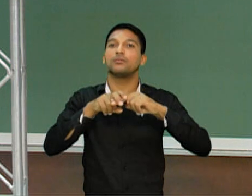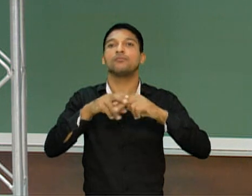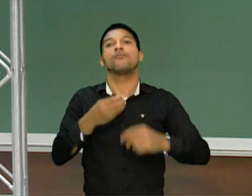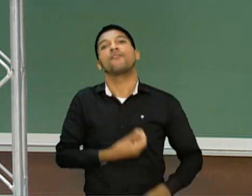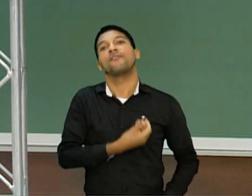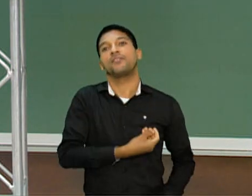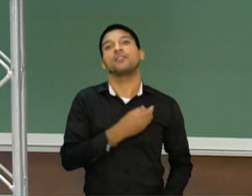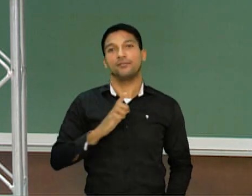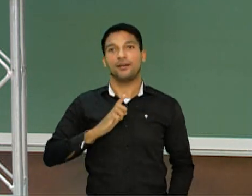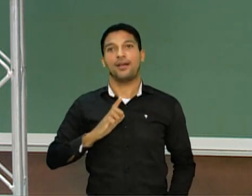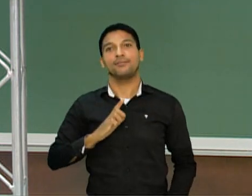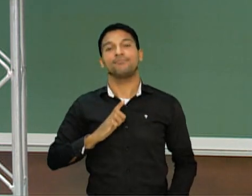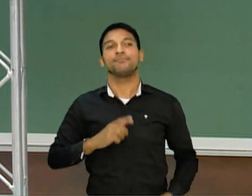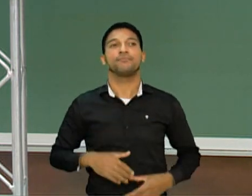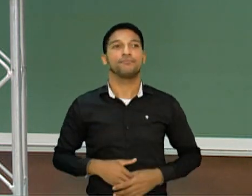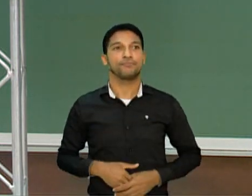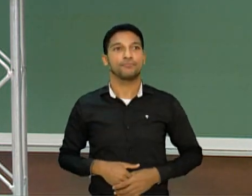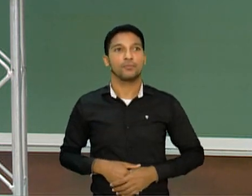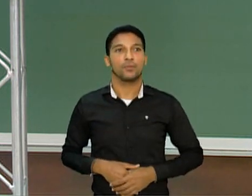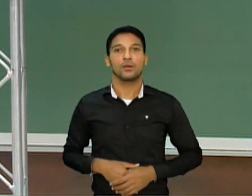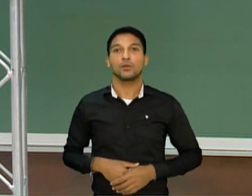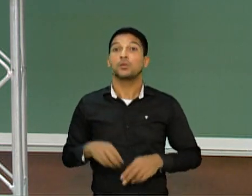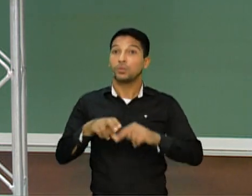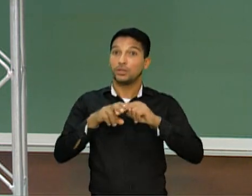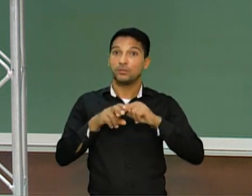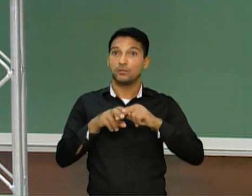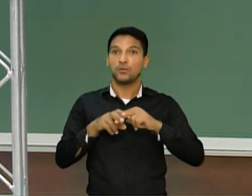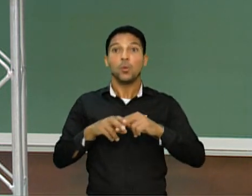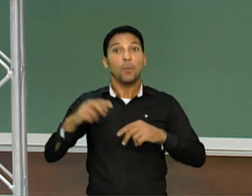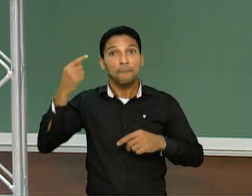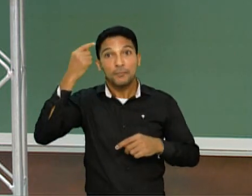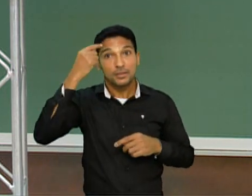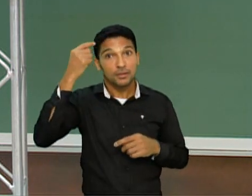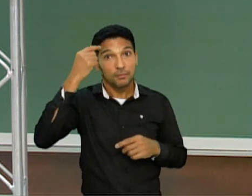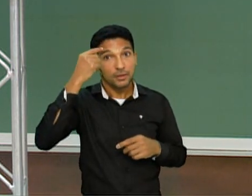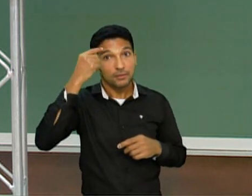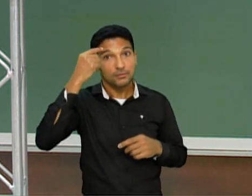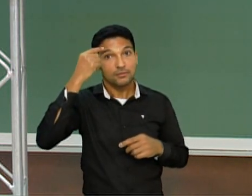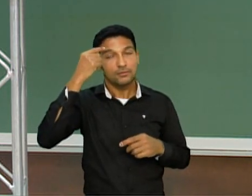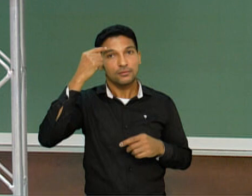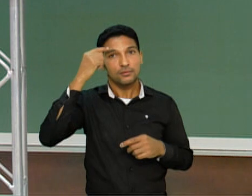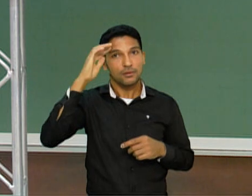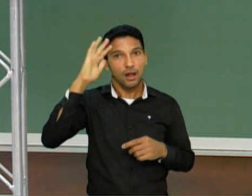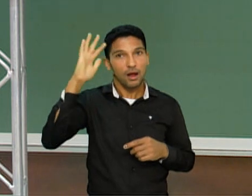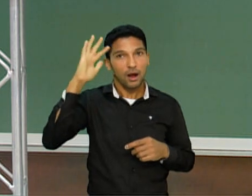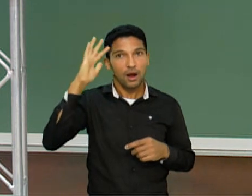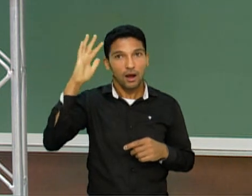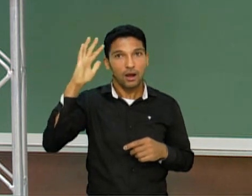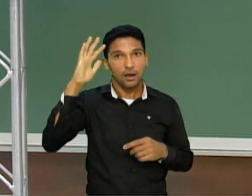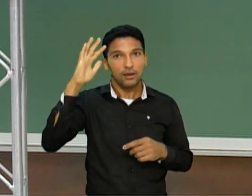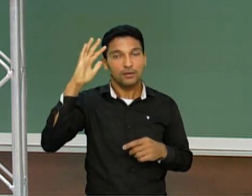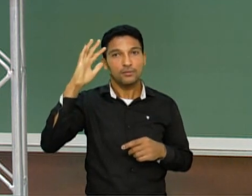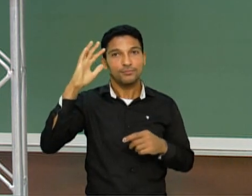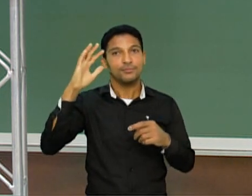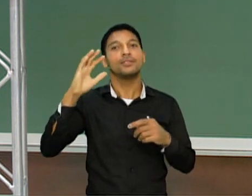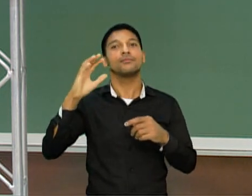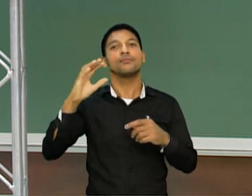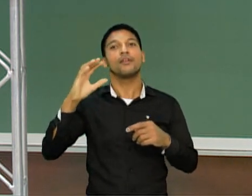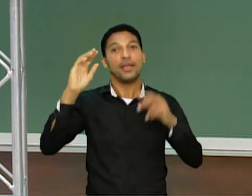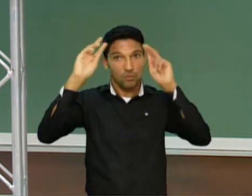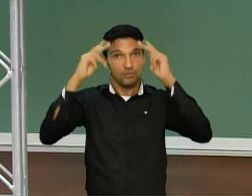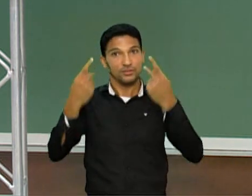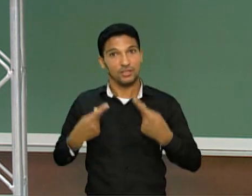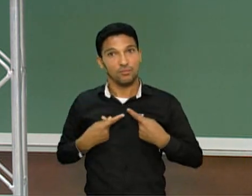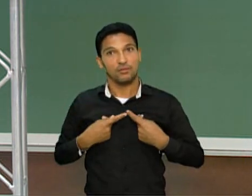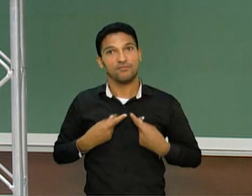isso é o próprio pensamento, e o pensamento partindo dessa primeira suposição, né, o penso logo existo, que garante que eu